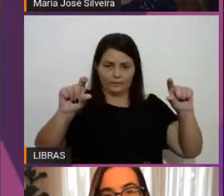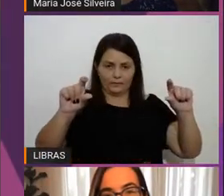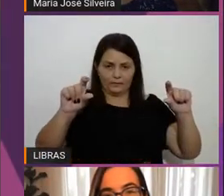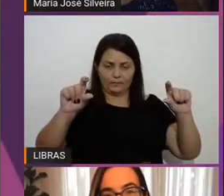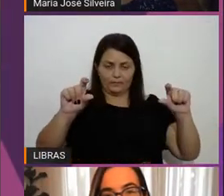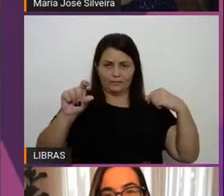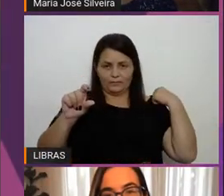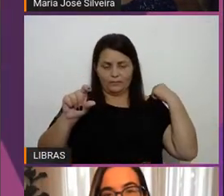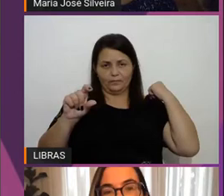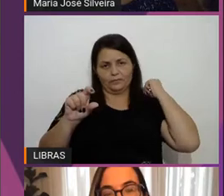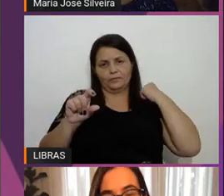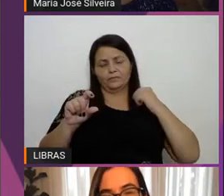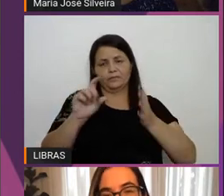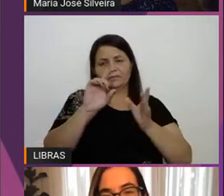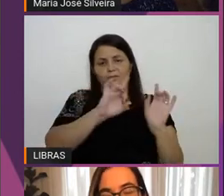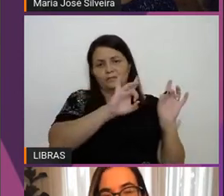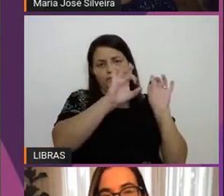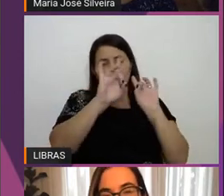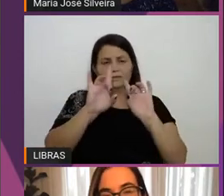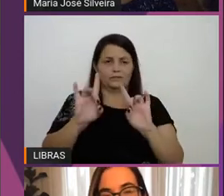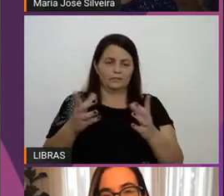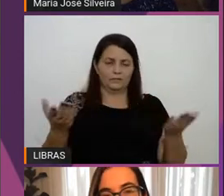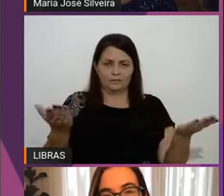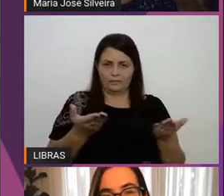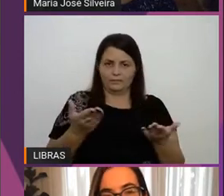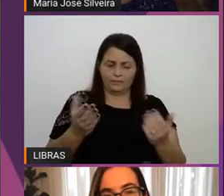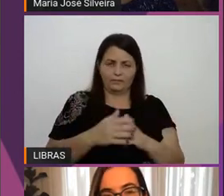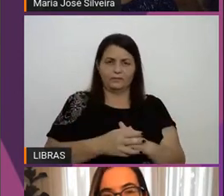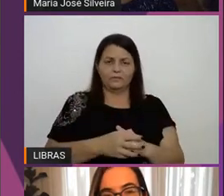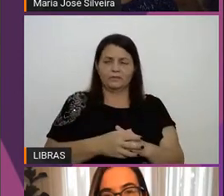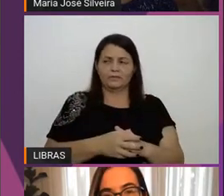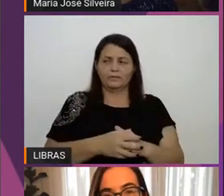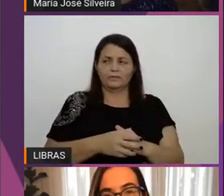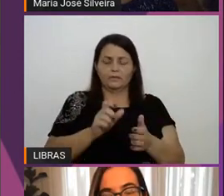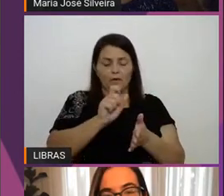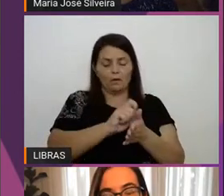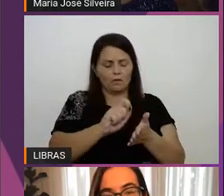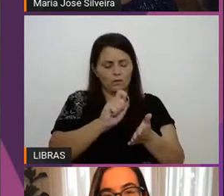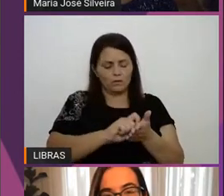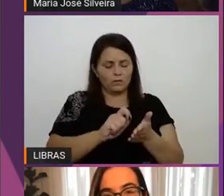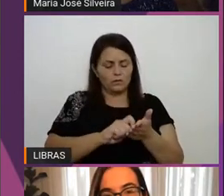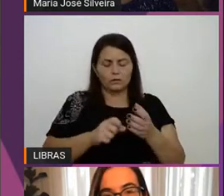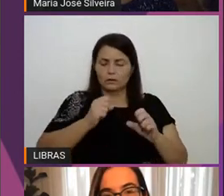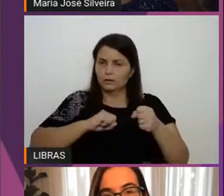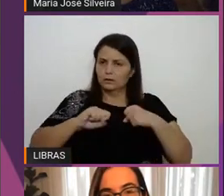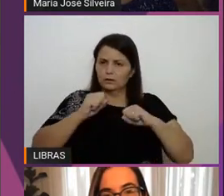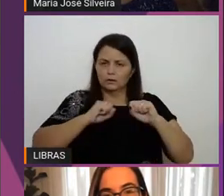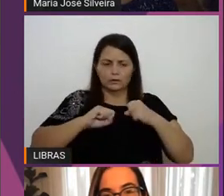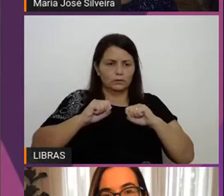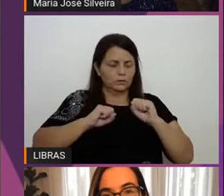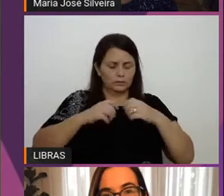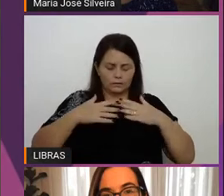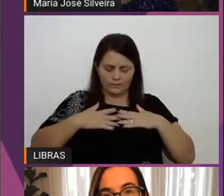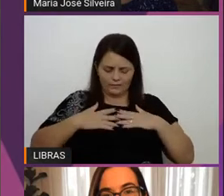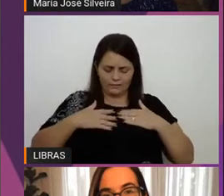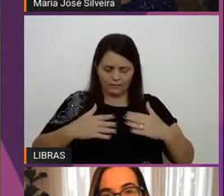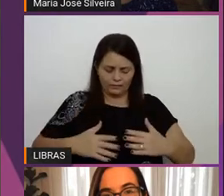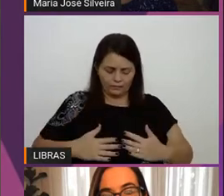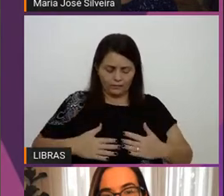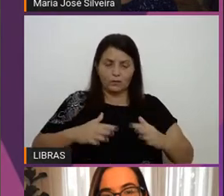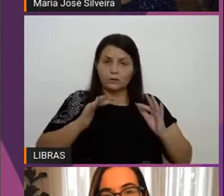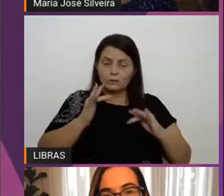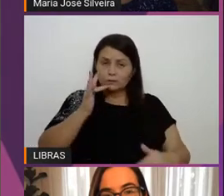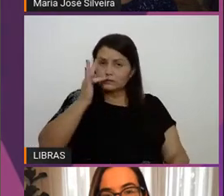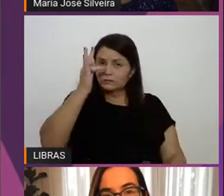dia a casca eu escrevo isso em desespero com meu corpo e com